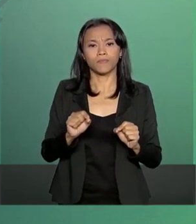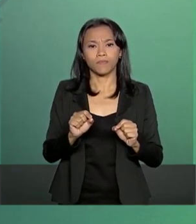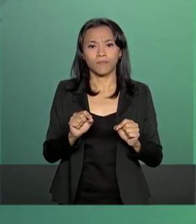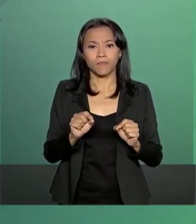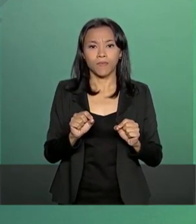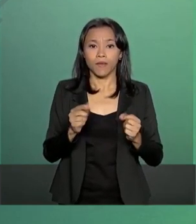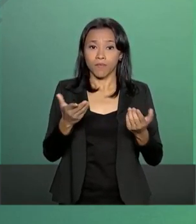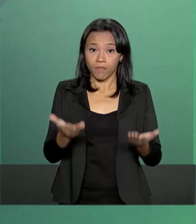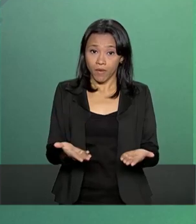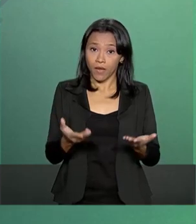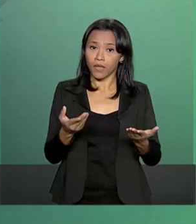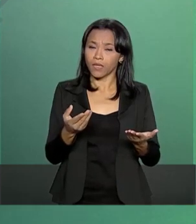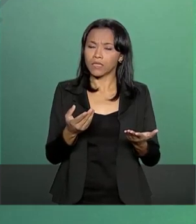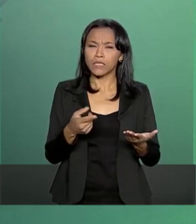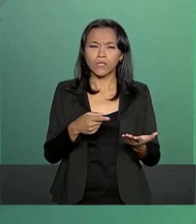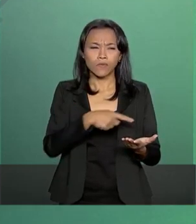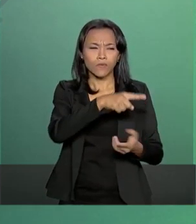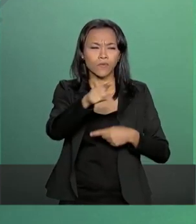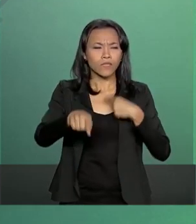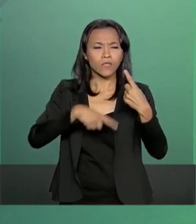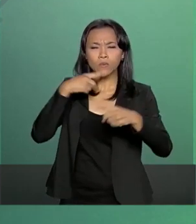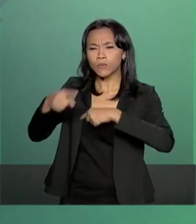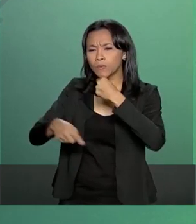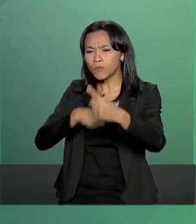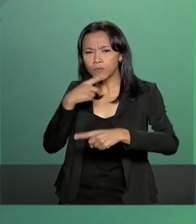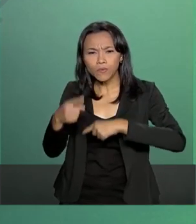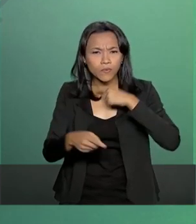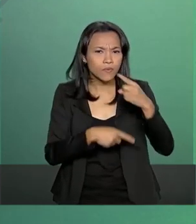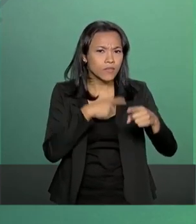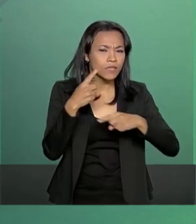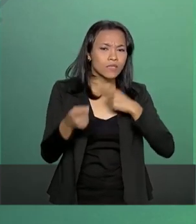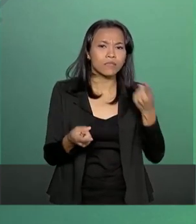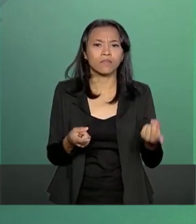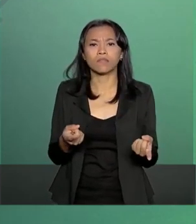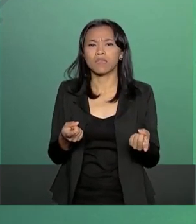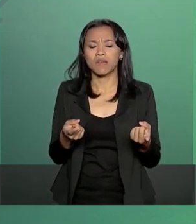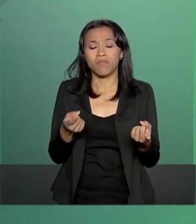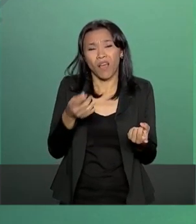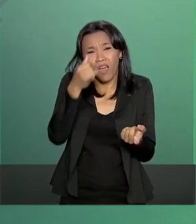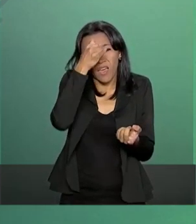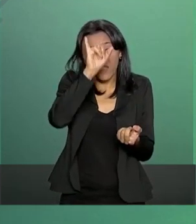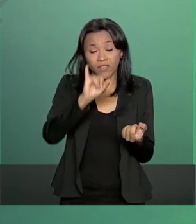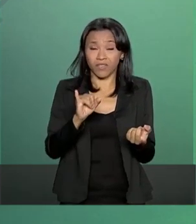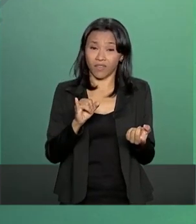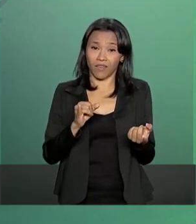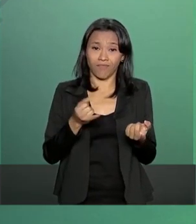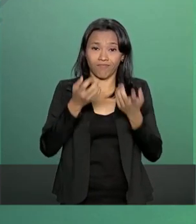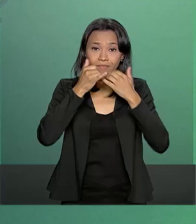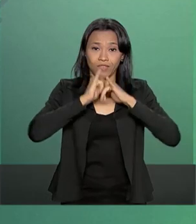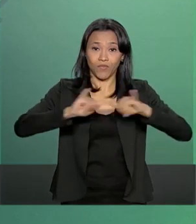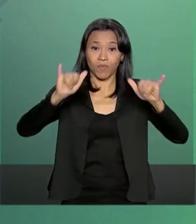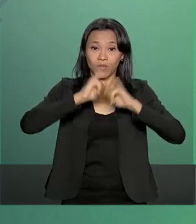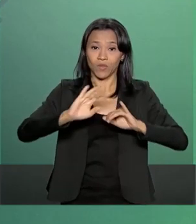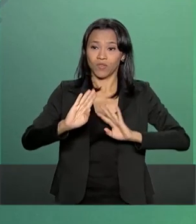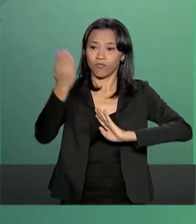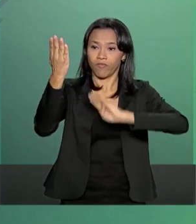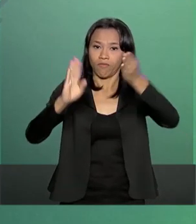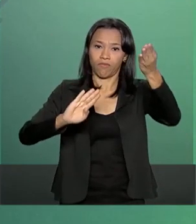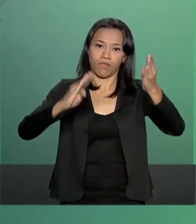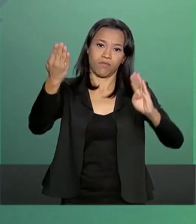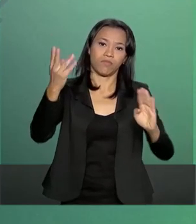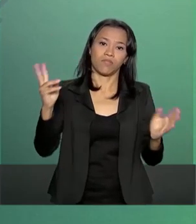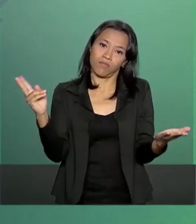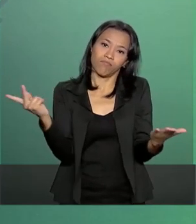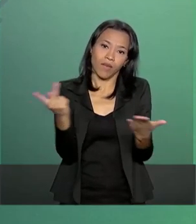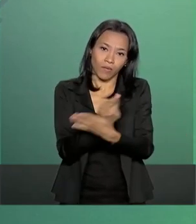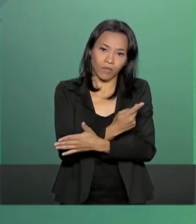para dirimir quaisquer dúvidas de algumas notícias falsas que estiveram a vicejar ao longo da